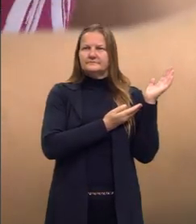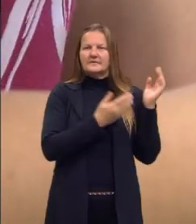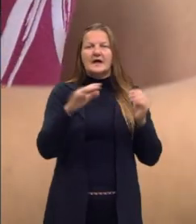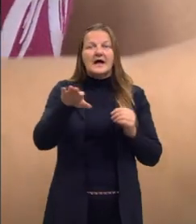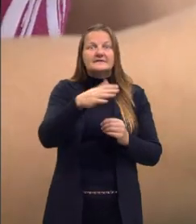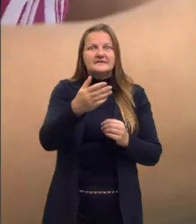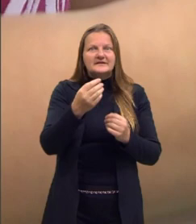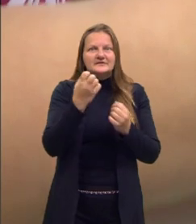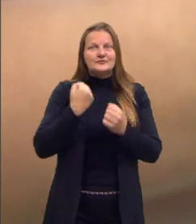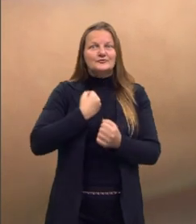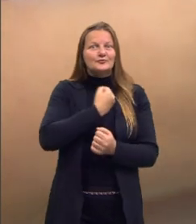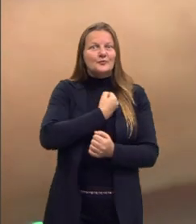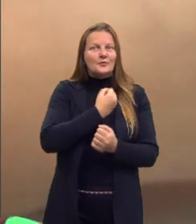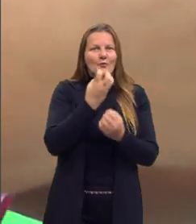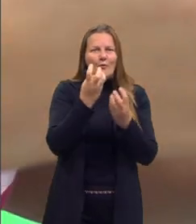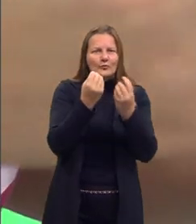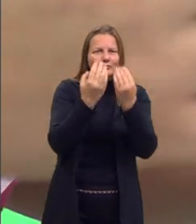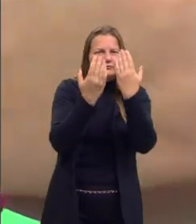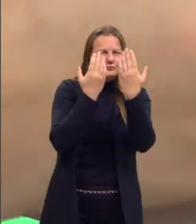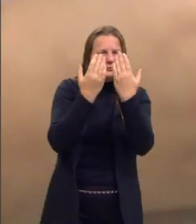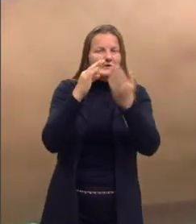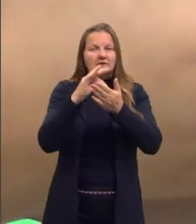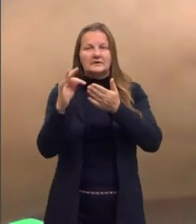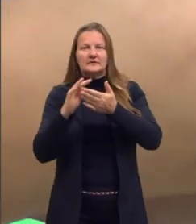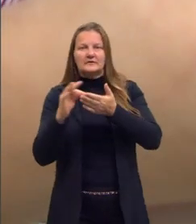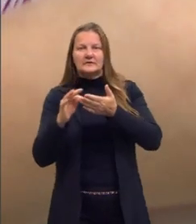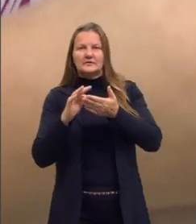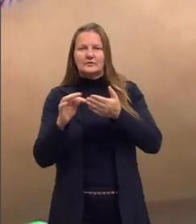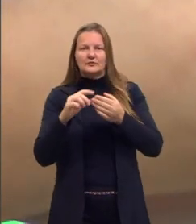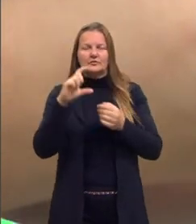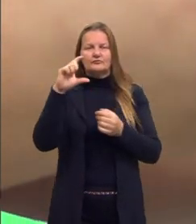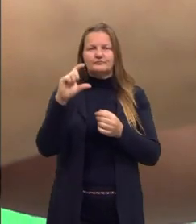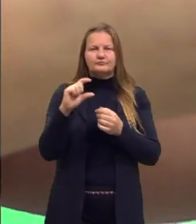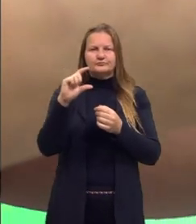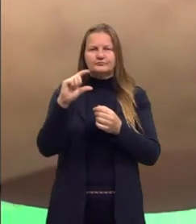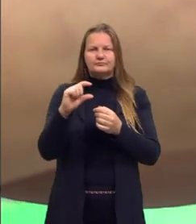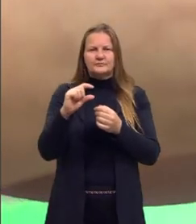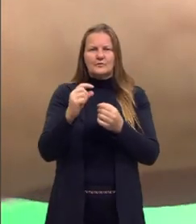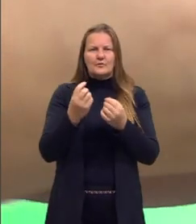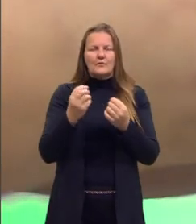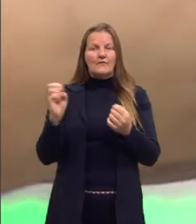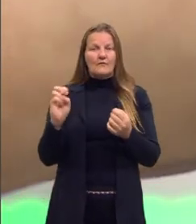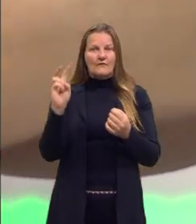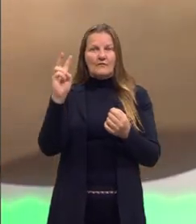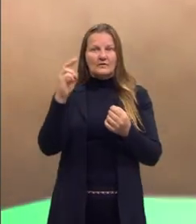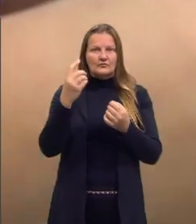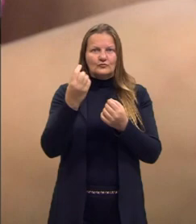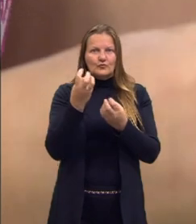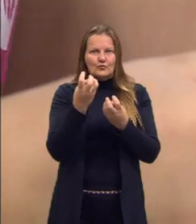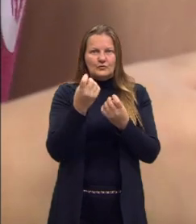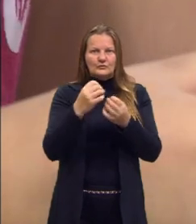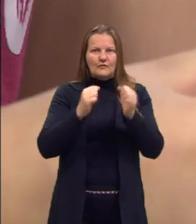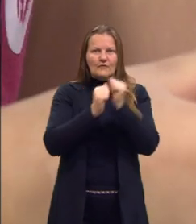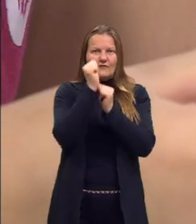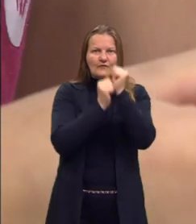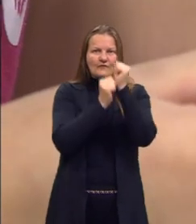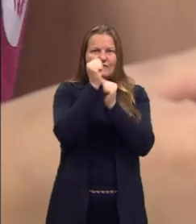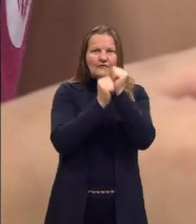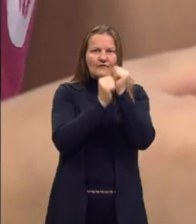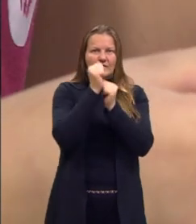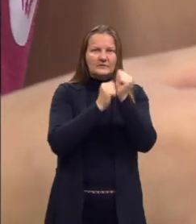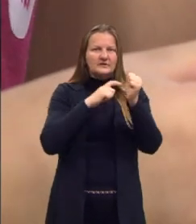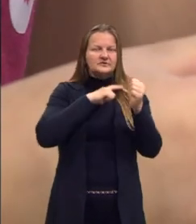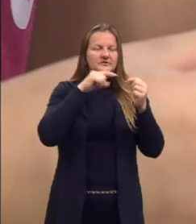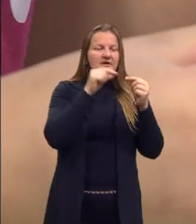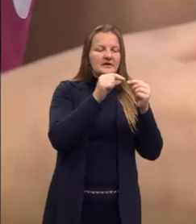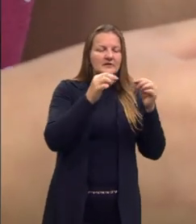comparar o valor teórico não é desse resistor um valor que o fabricante dias né que ele